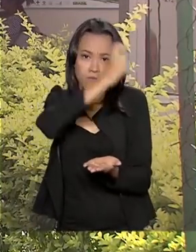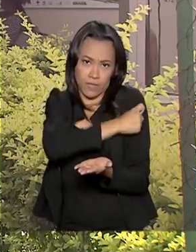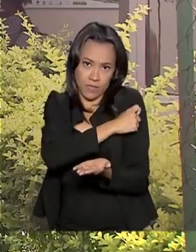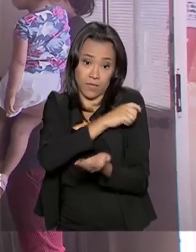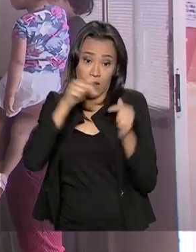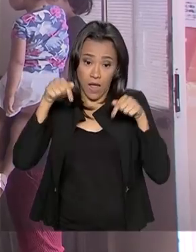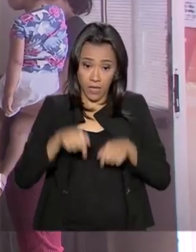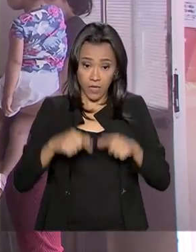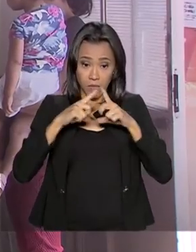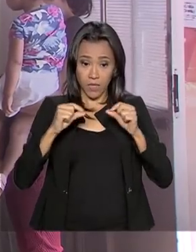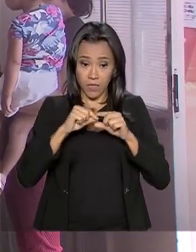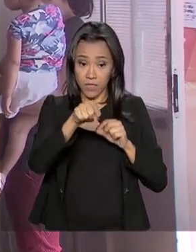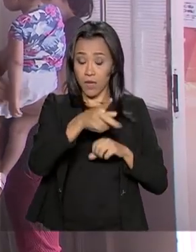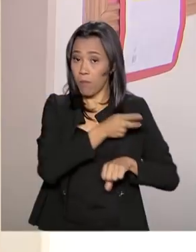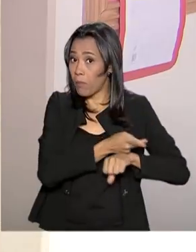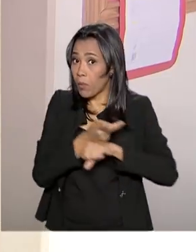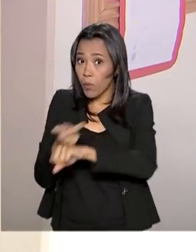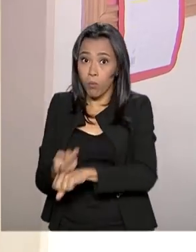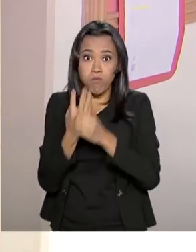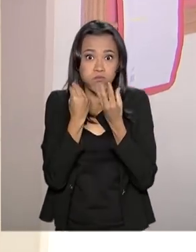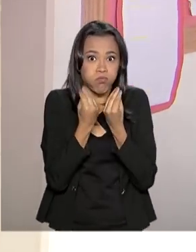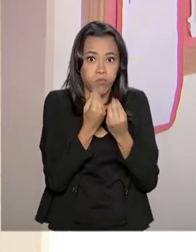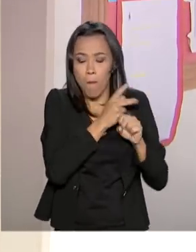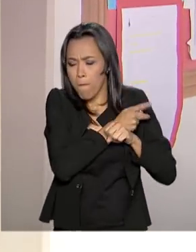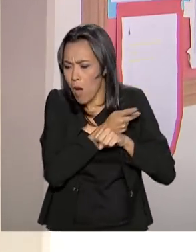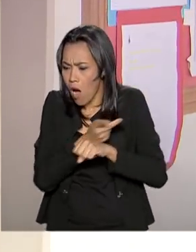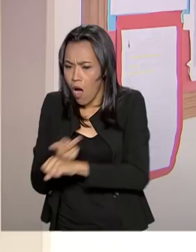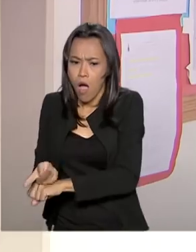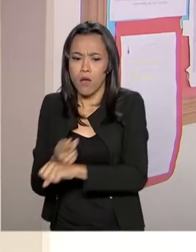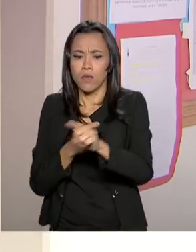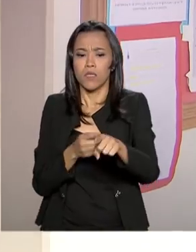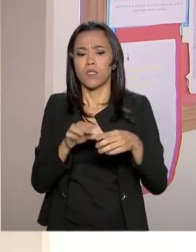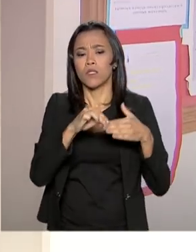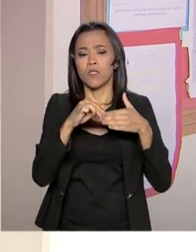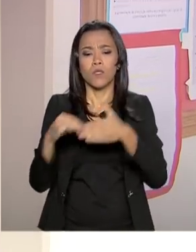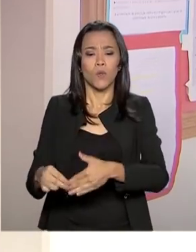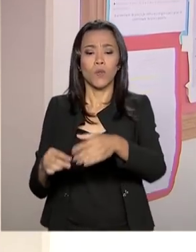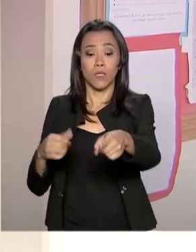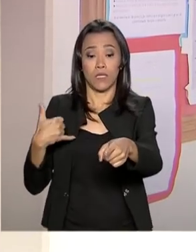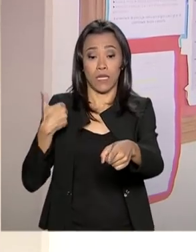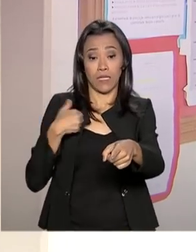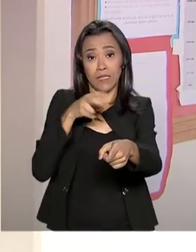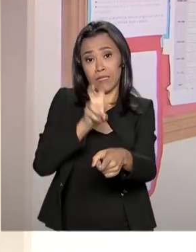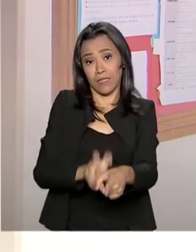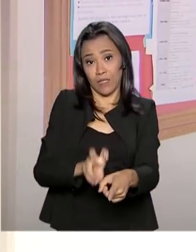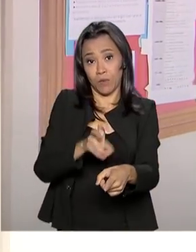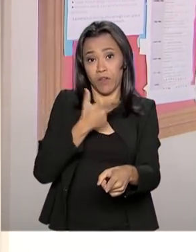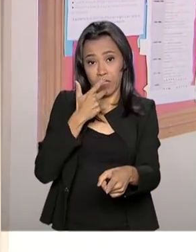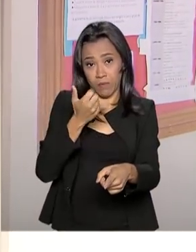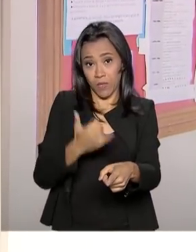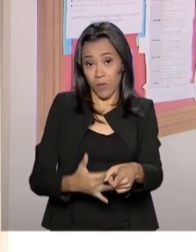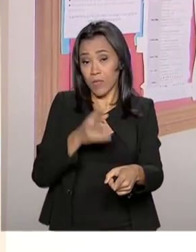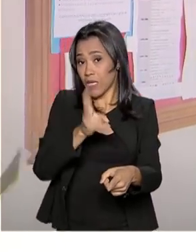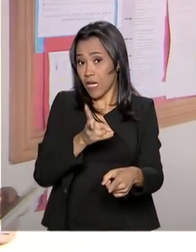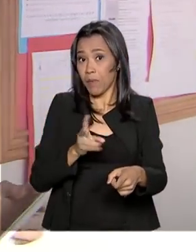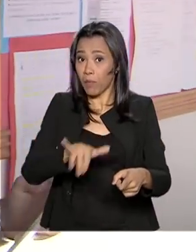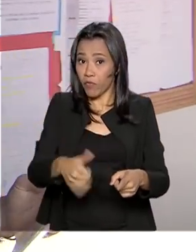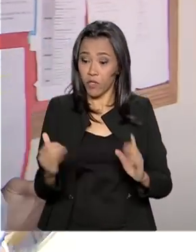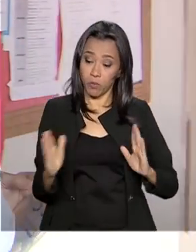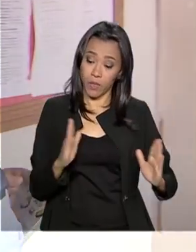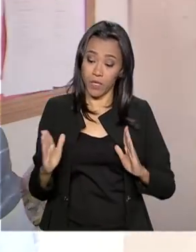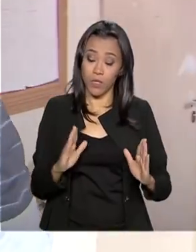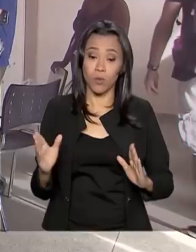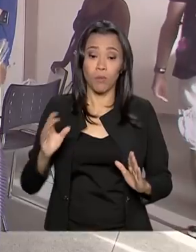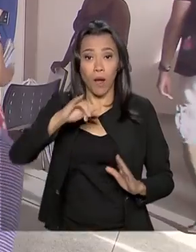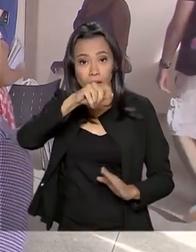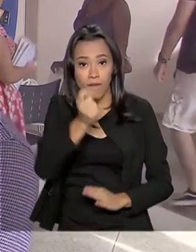em Brasília, a procura era grande. Neville trouxe Alan, de 5 anos, e conta que sempre aproveita o período da campanha para vacinar